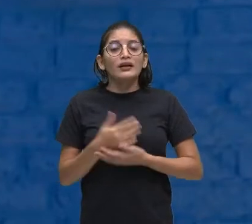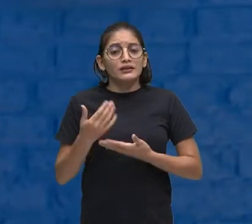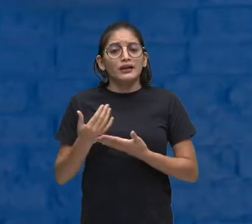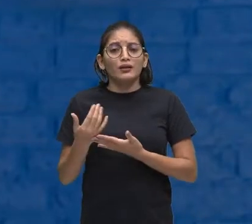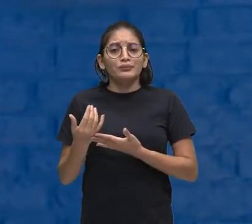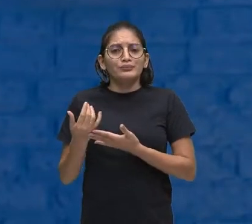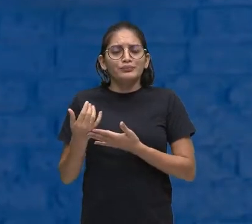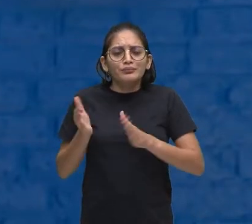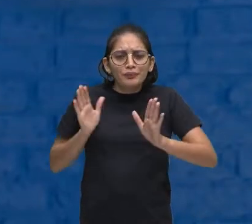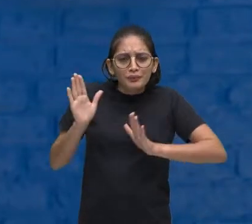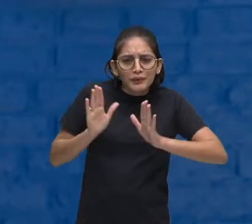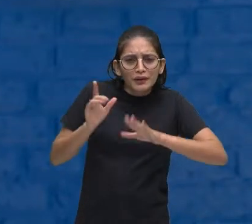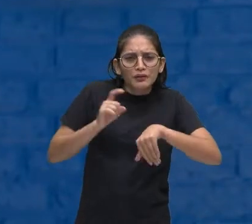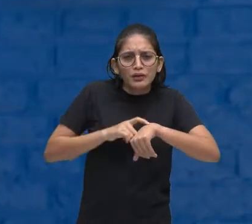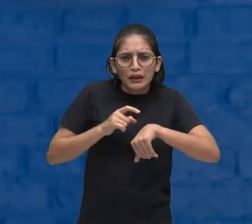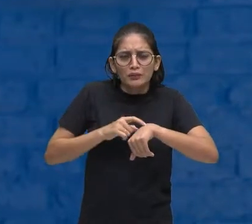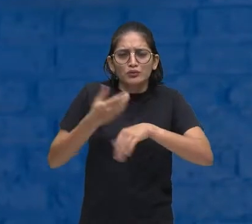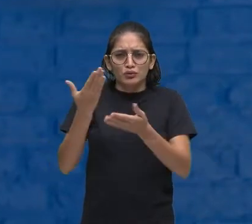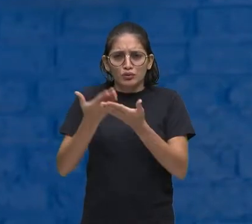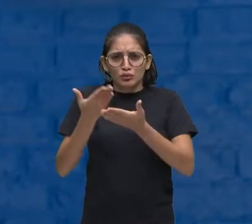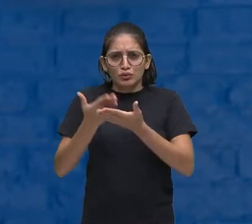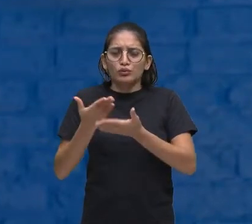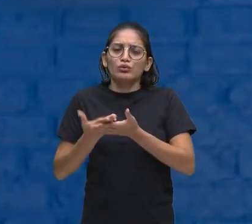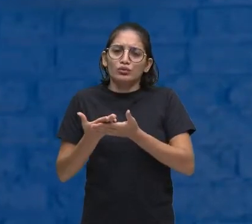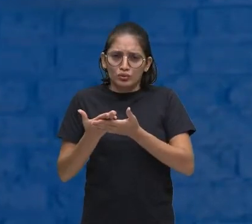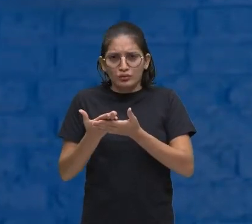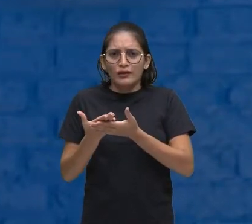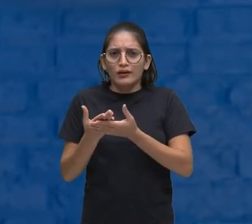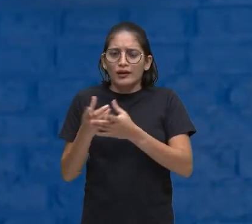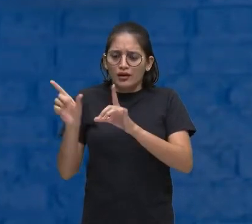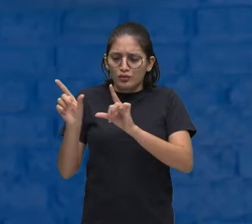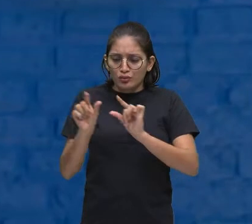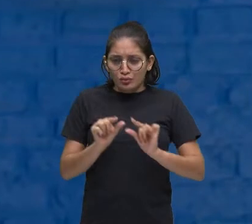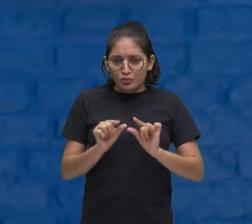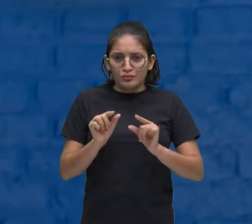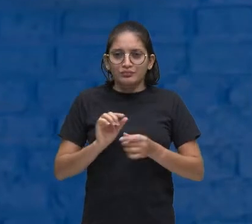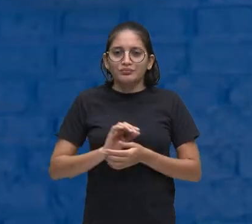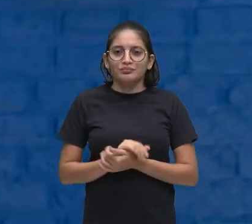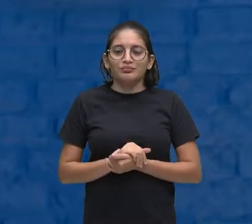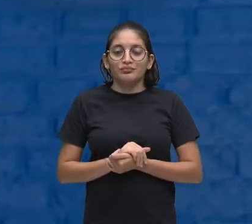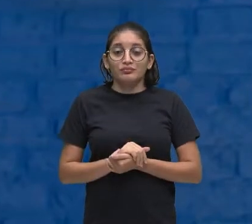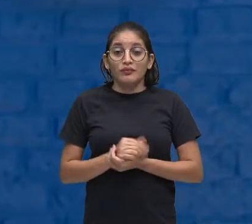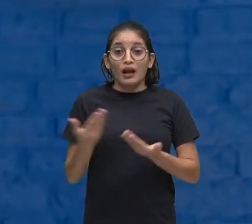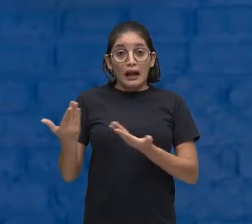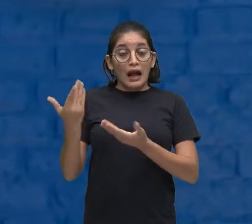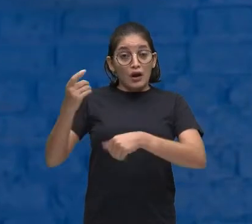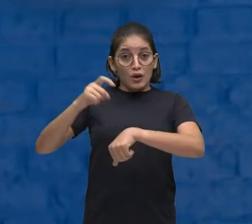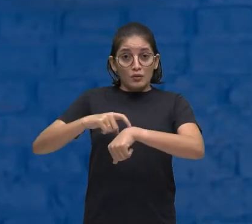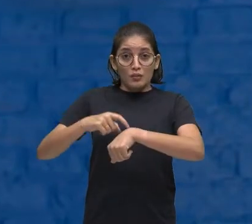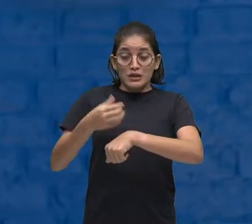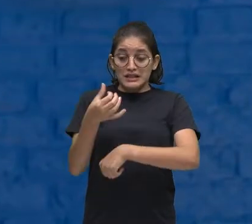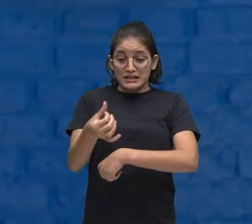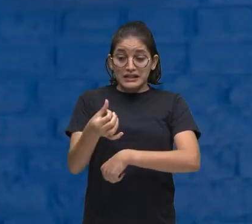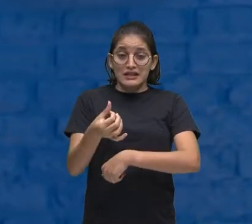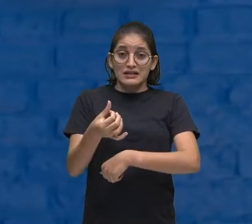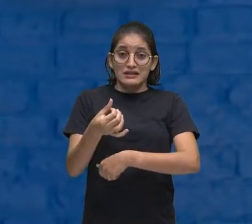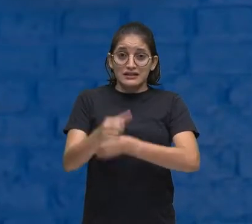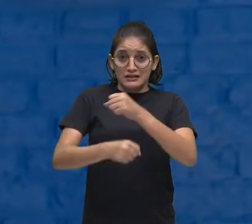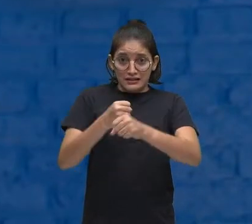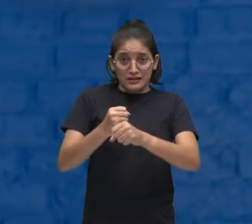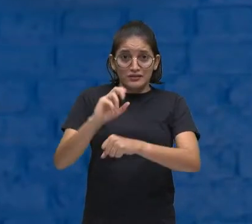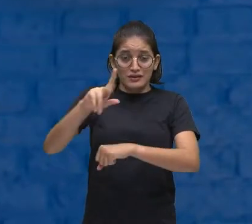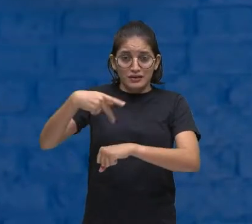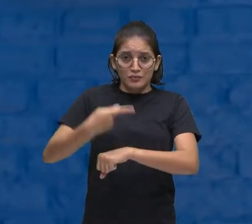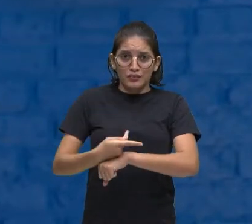tempo de estudo era um pouquinho menor, tá bom? Então nesse momento, 6 anos depois, o Ricardo